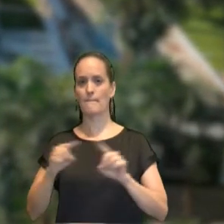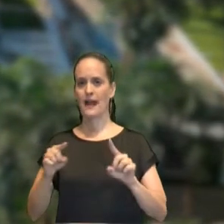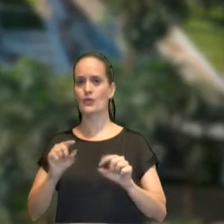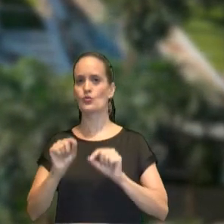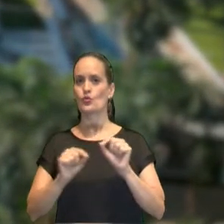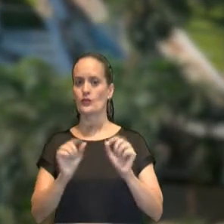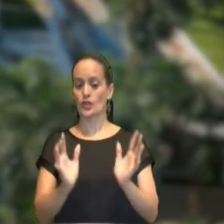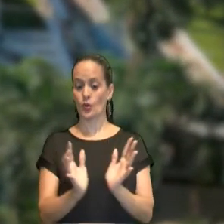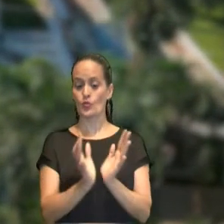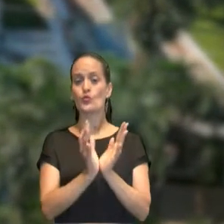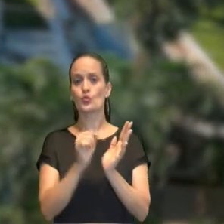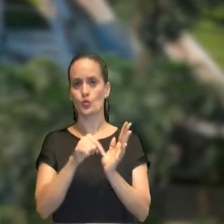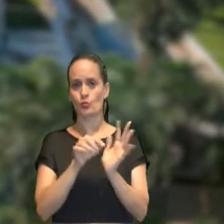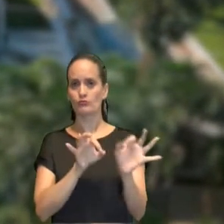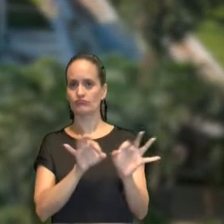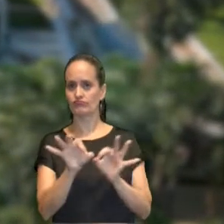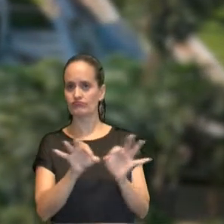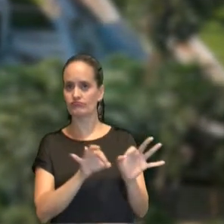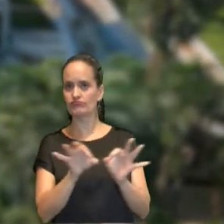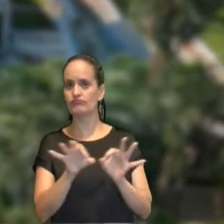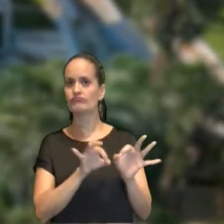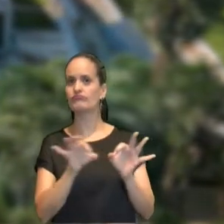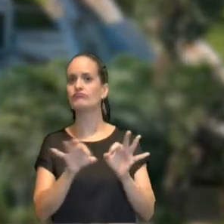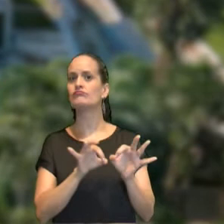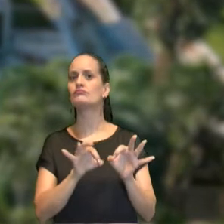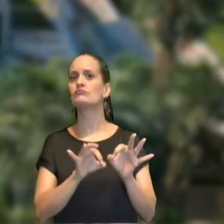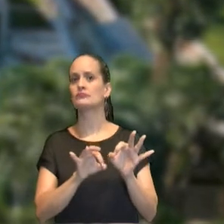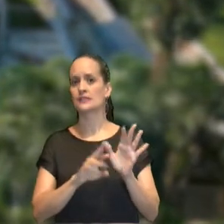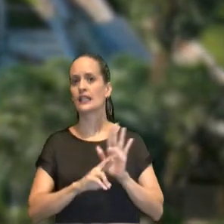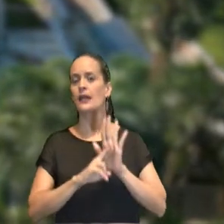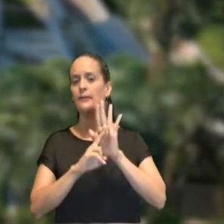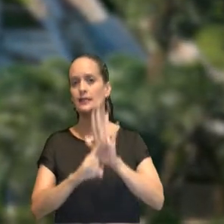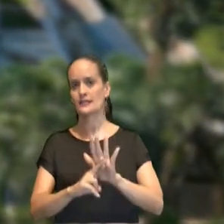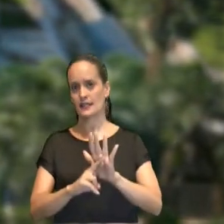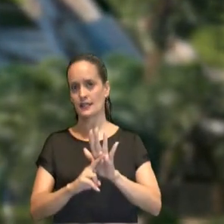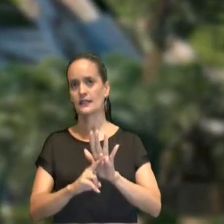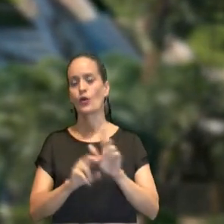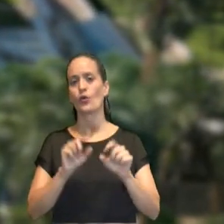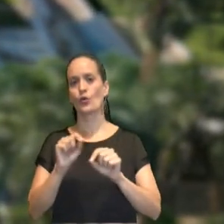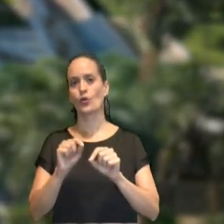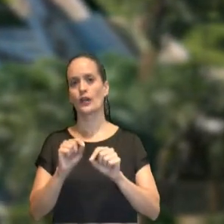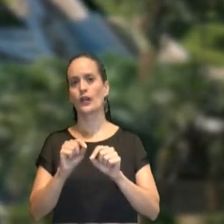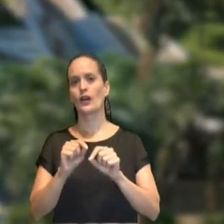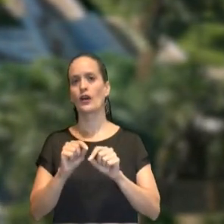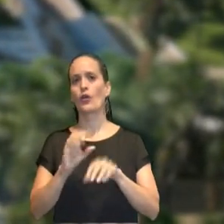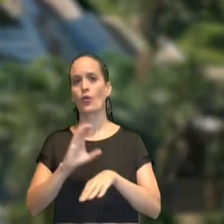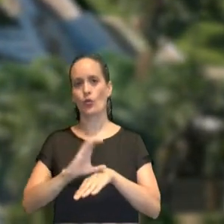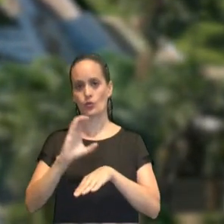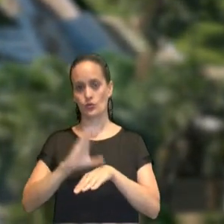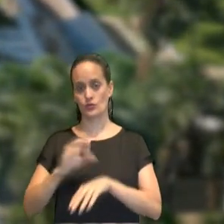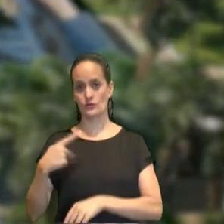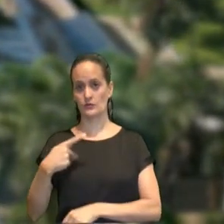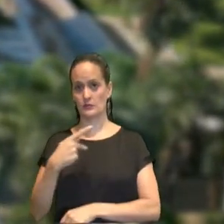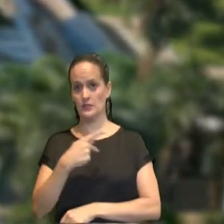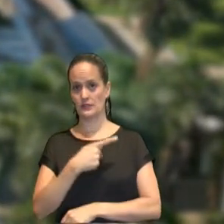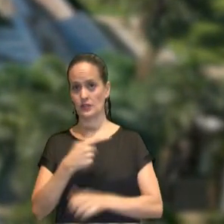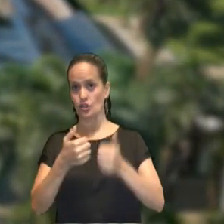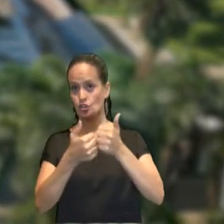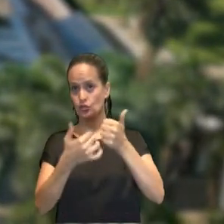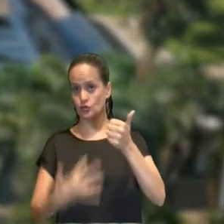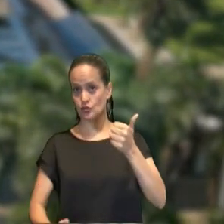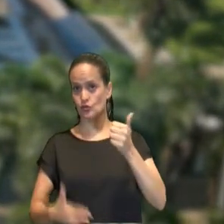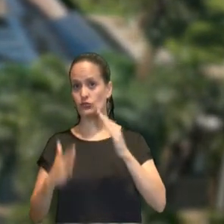comissão formada com representantes dos seguintes órgãos: Conselho Pastoral, Diretoria da